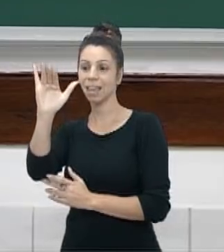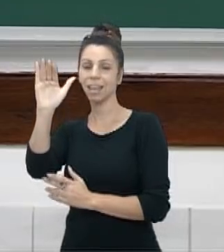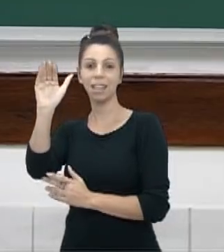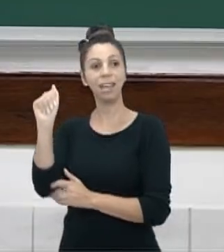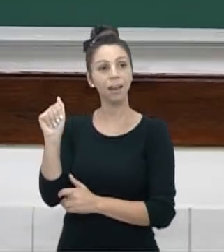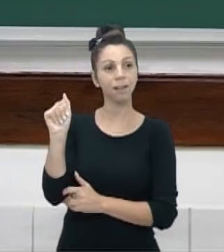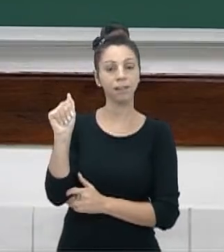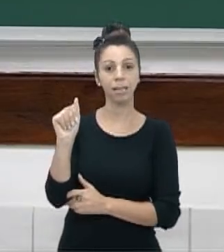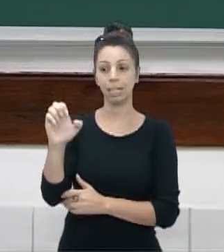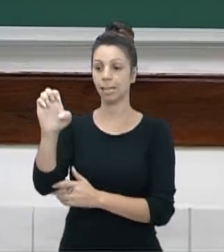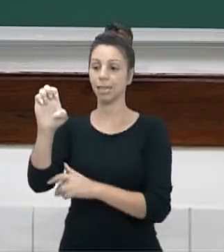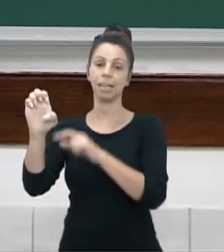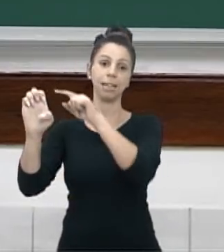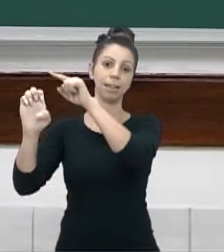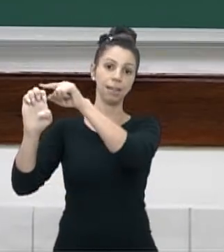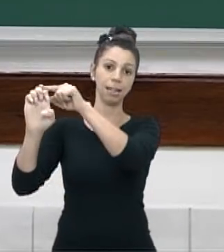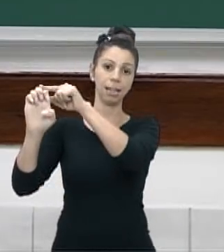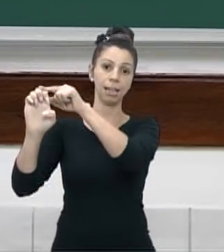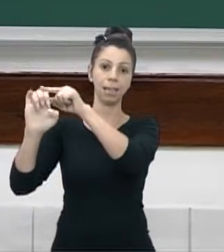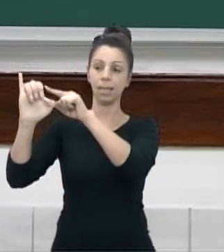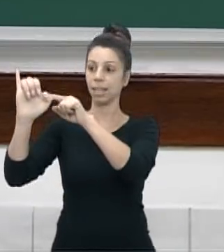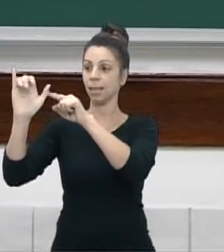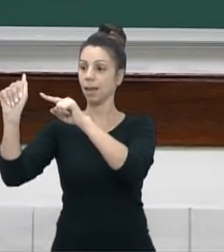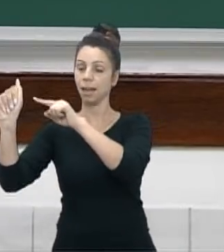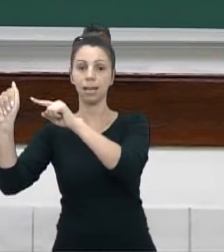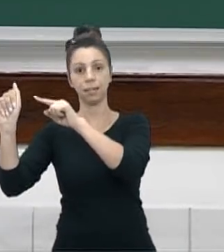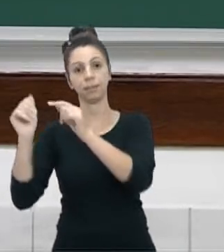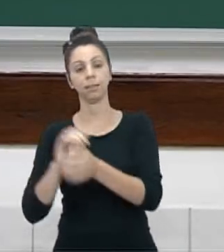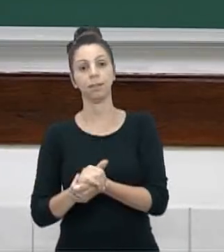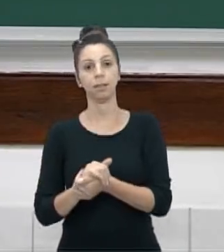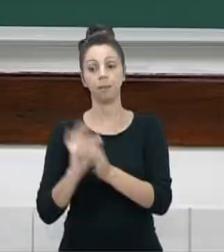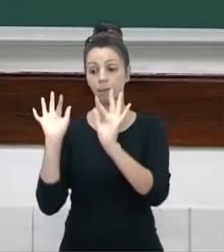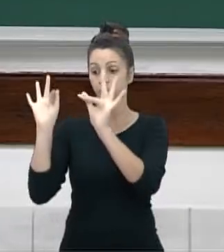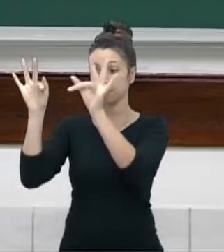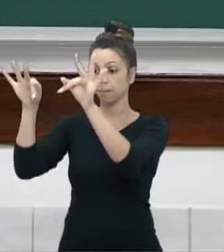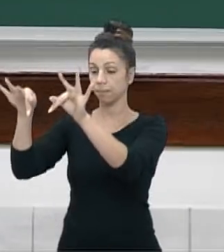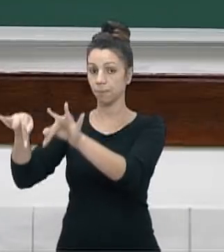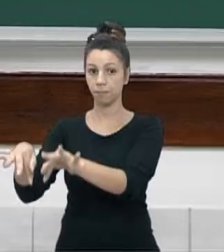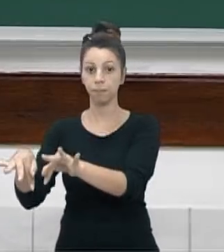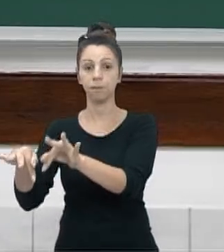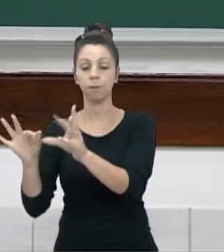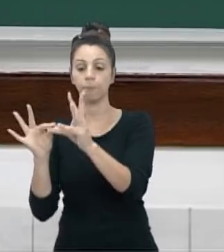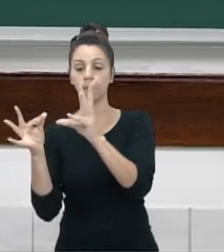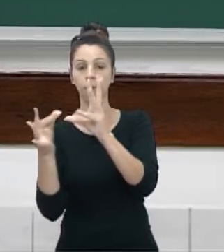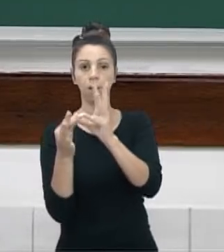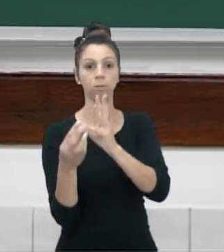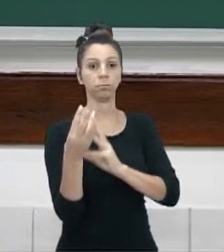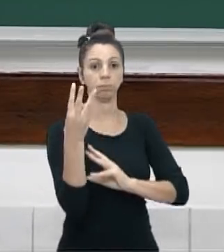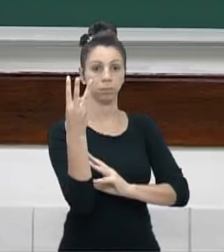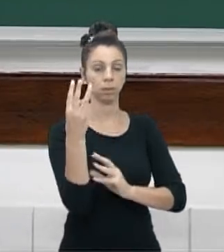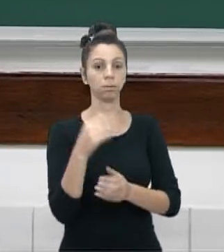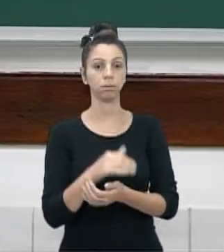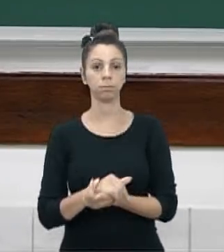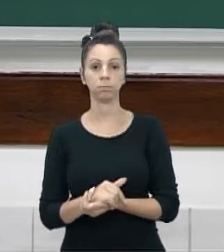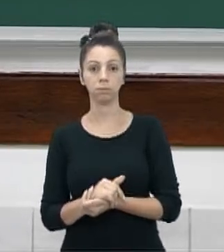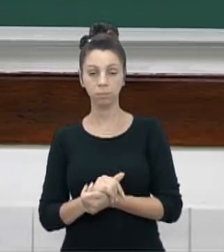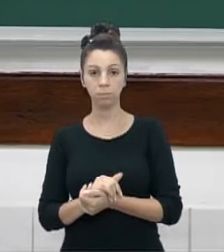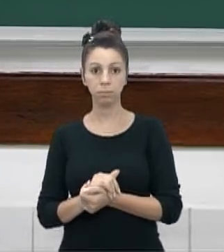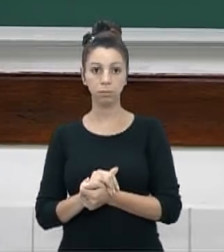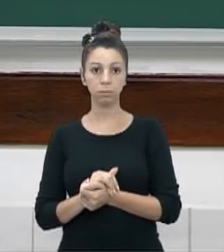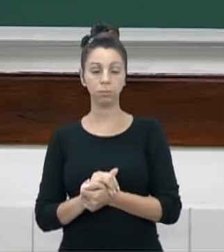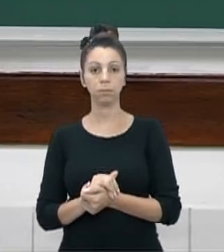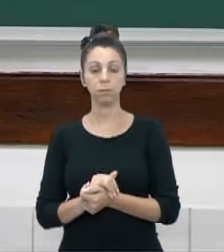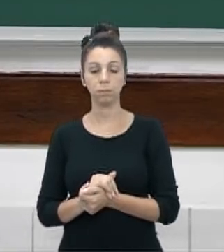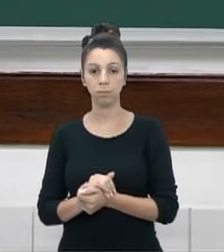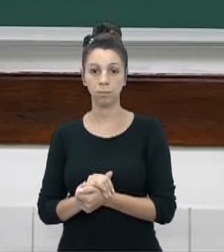a vogal E e A. Então, quando as palavras terminam nesses tritongos, né, a gente tem aí que, de acordo com a